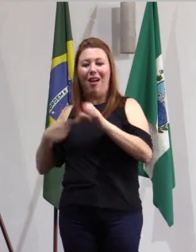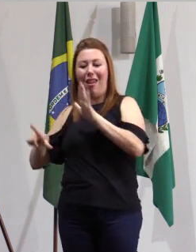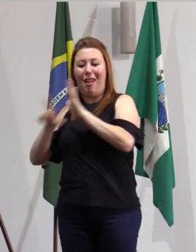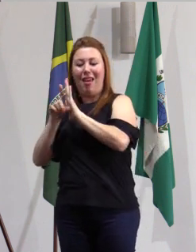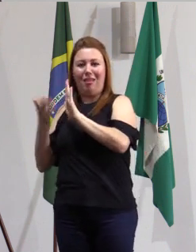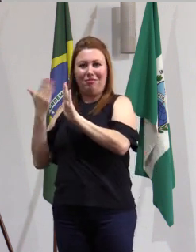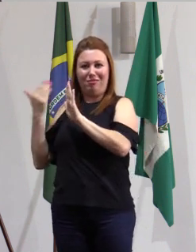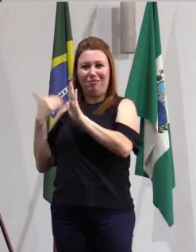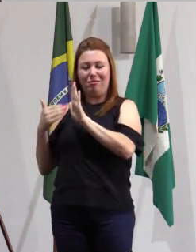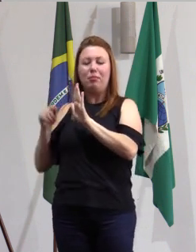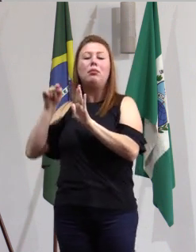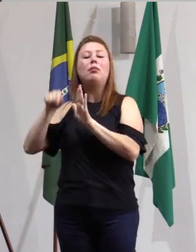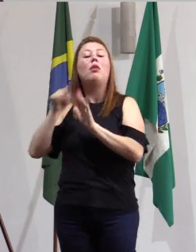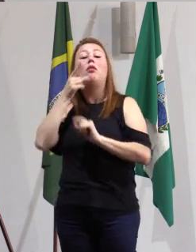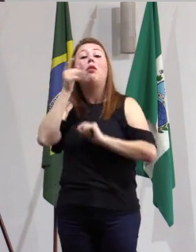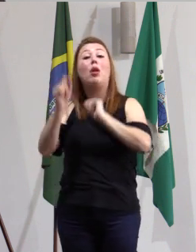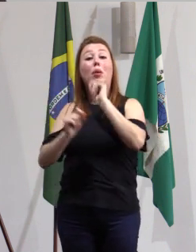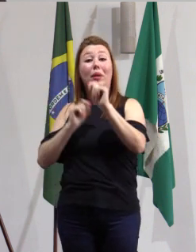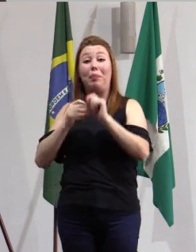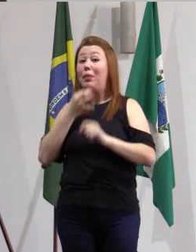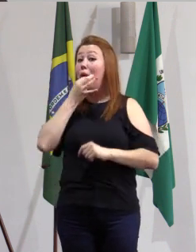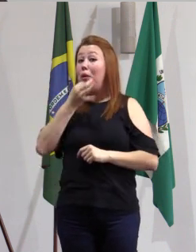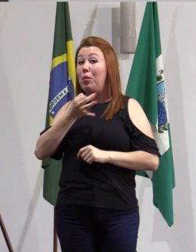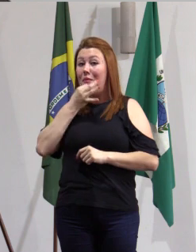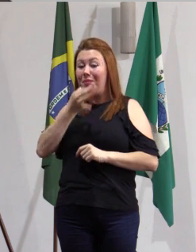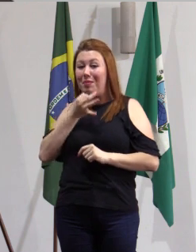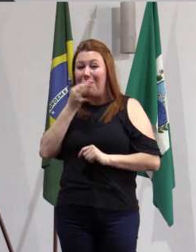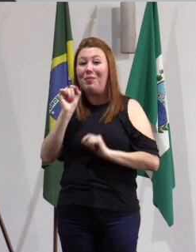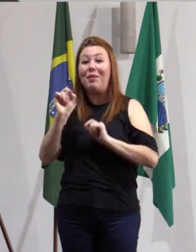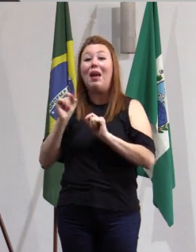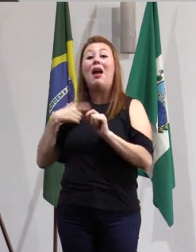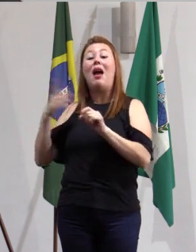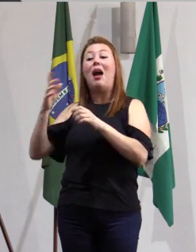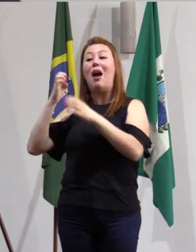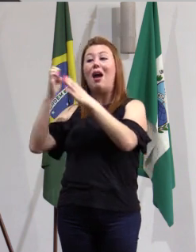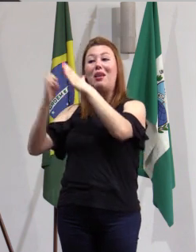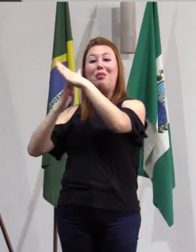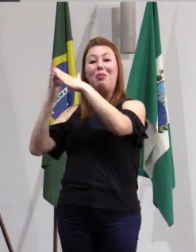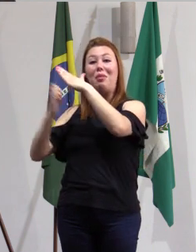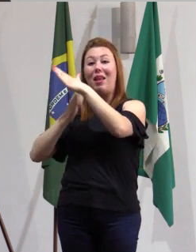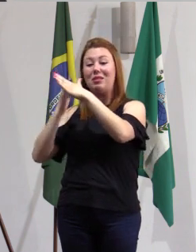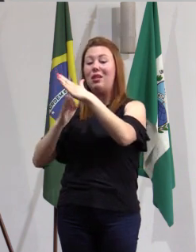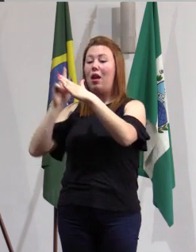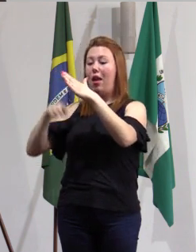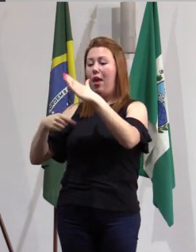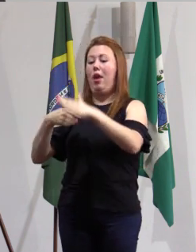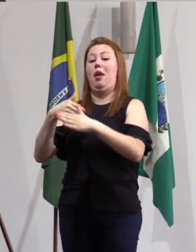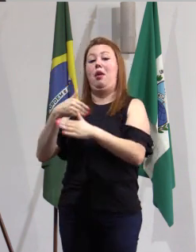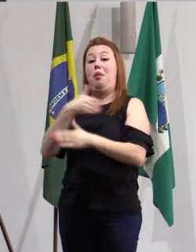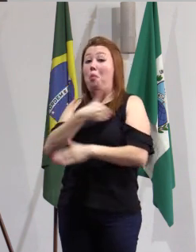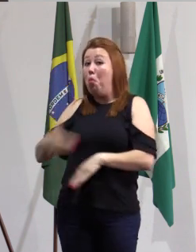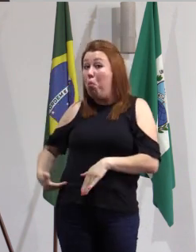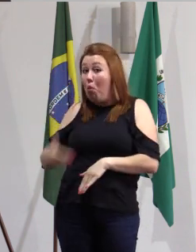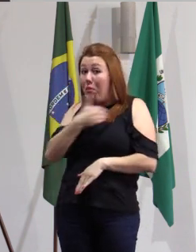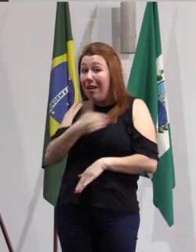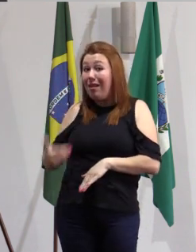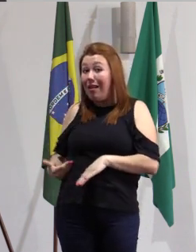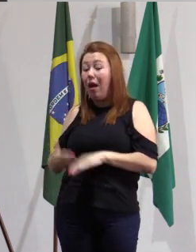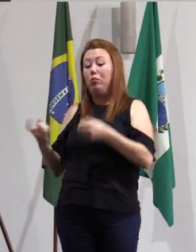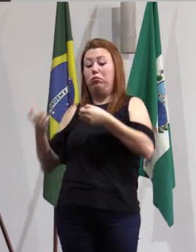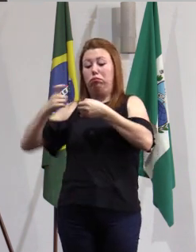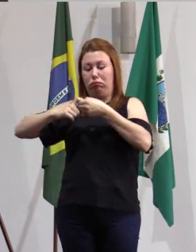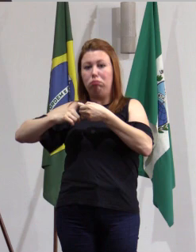o argumento de que a IBSER era uma empresa pública, não era uma OS, uma empresa pública